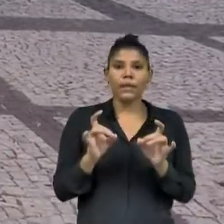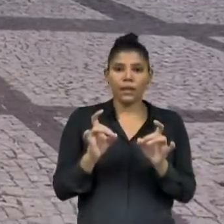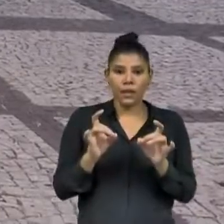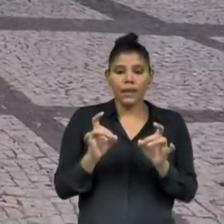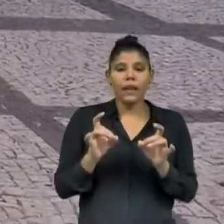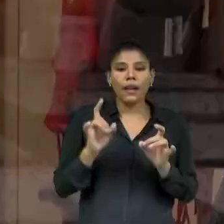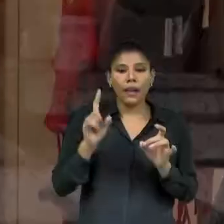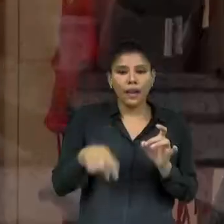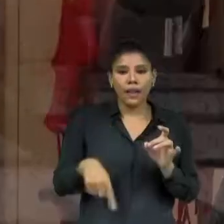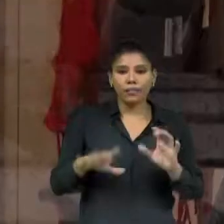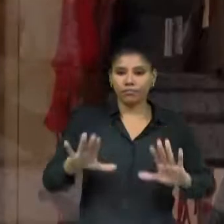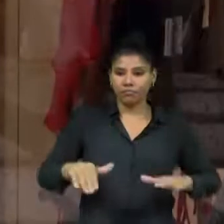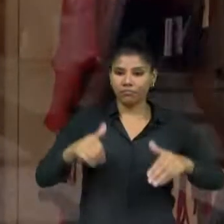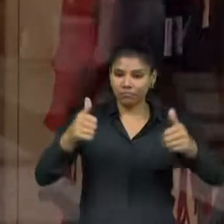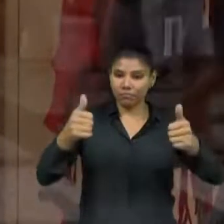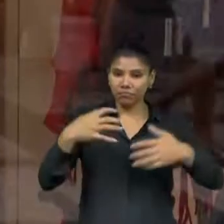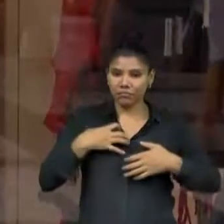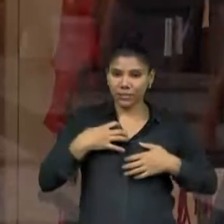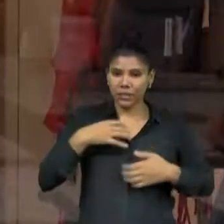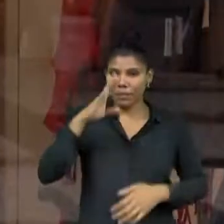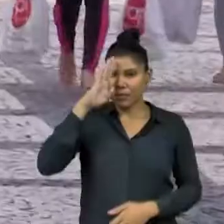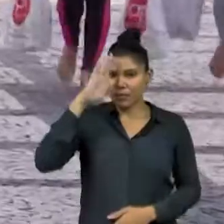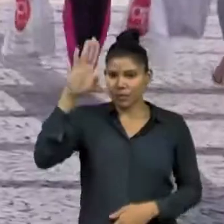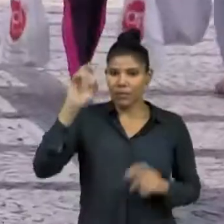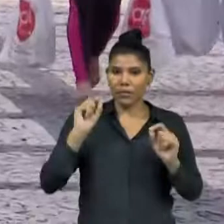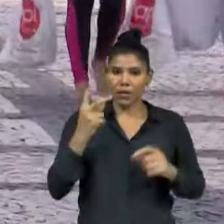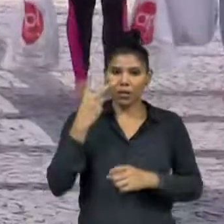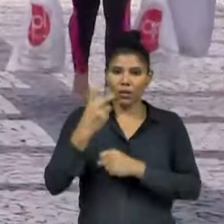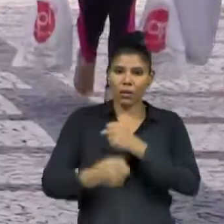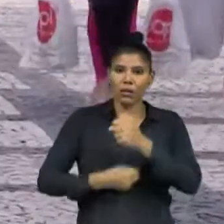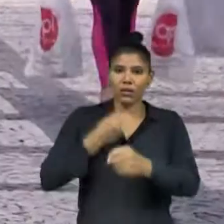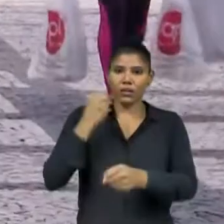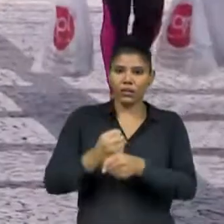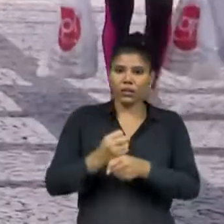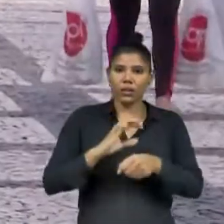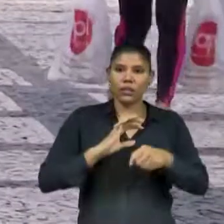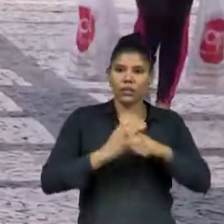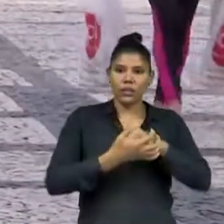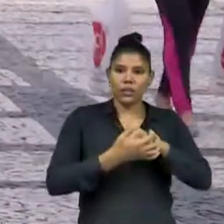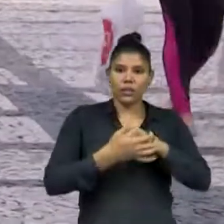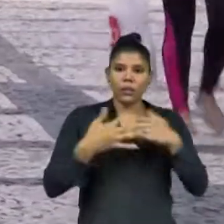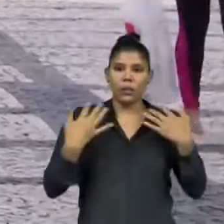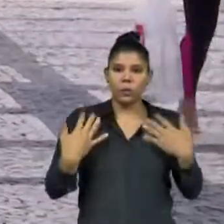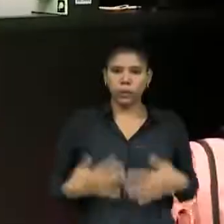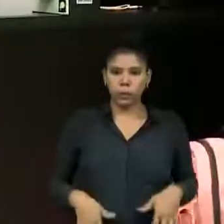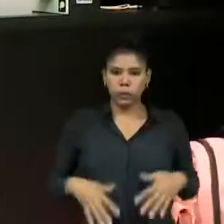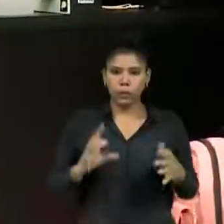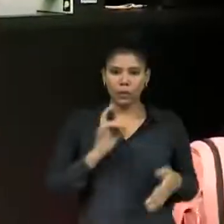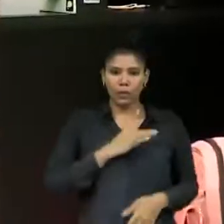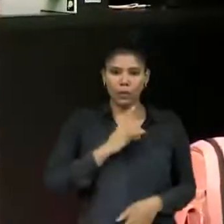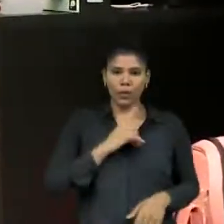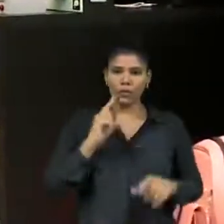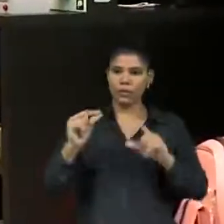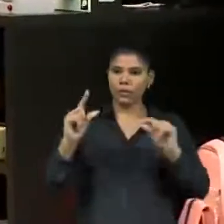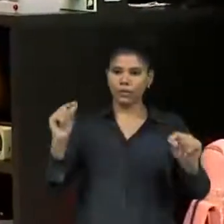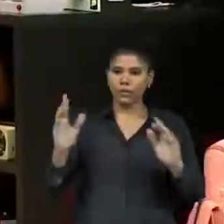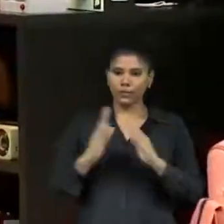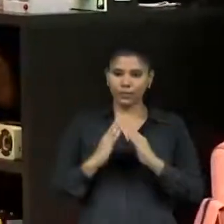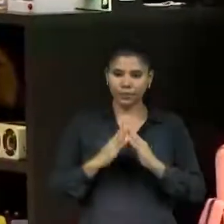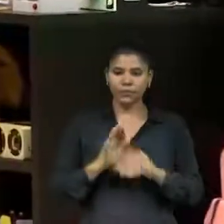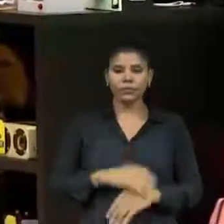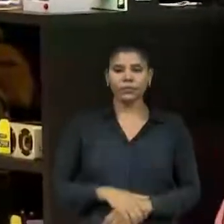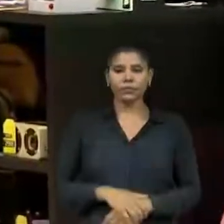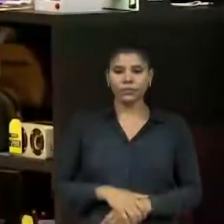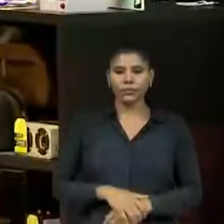das melhores, principalmente após 2 anos de pandemia, lockdown e medo de sair de casa. A Confederação Nacional